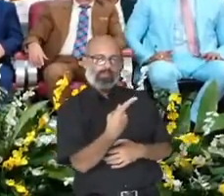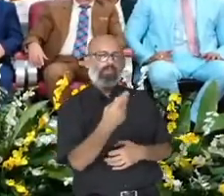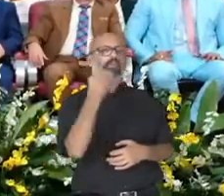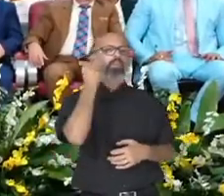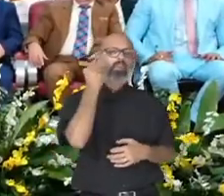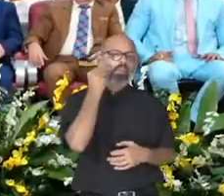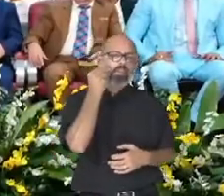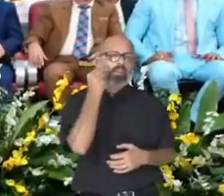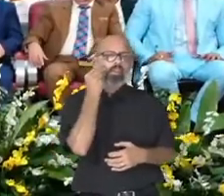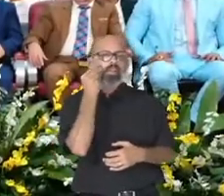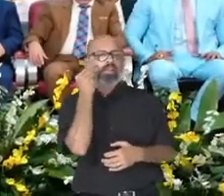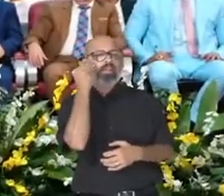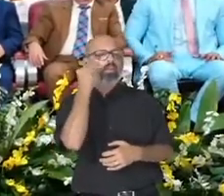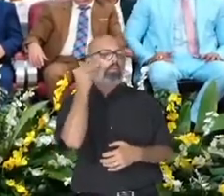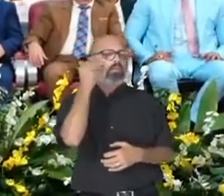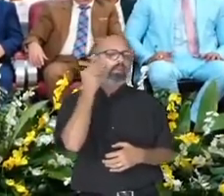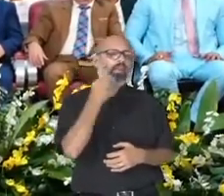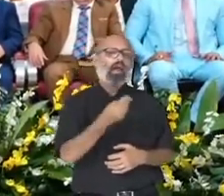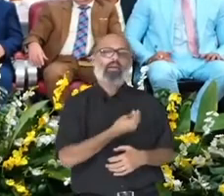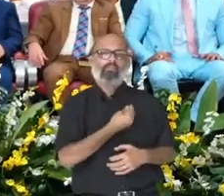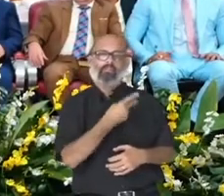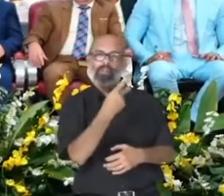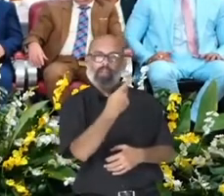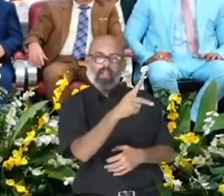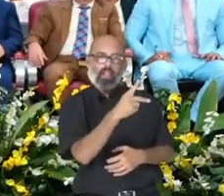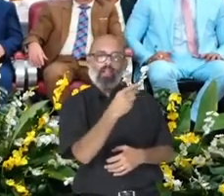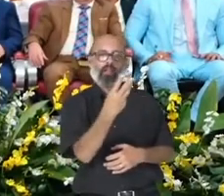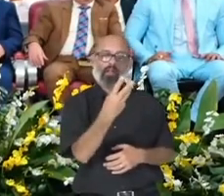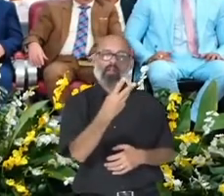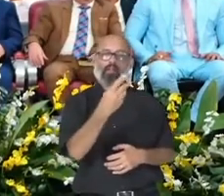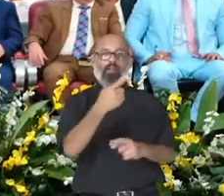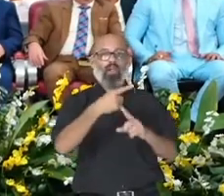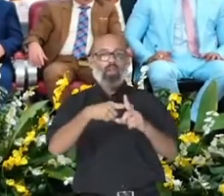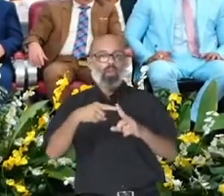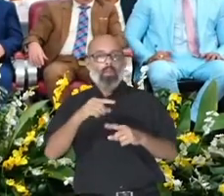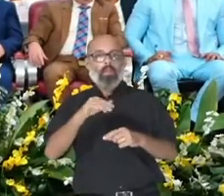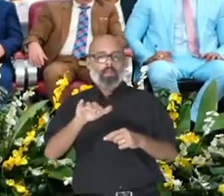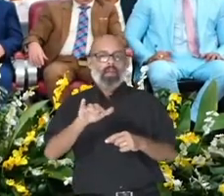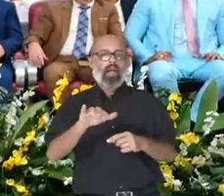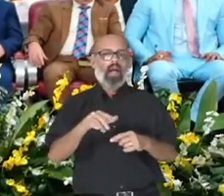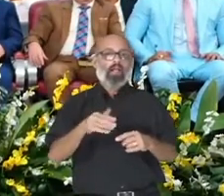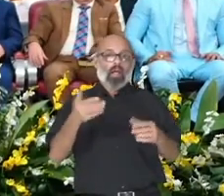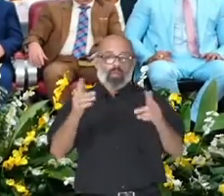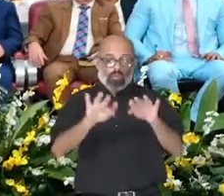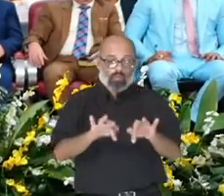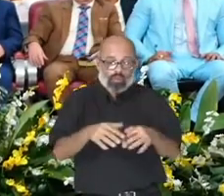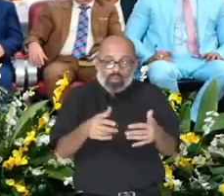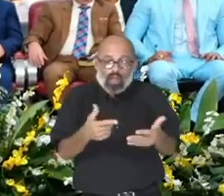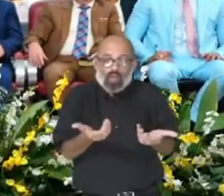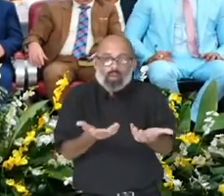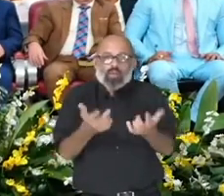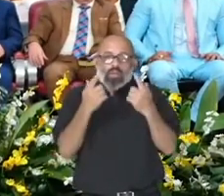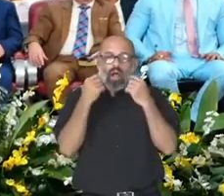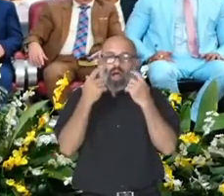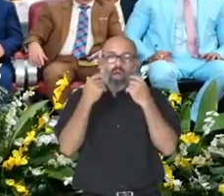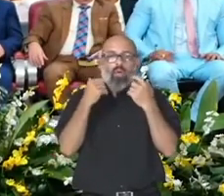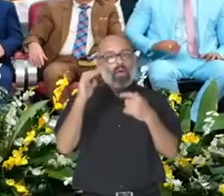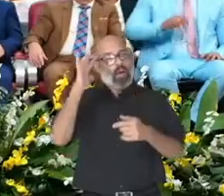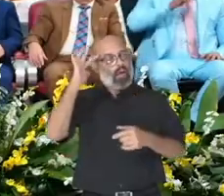vida deles por 3 anos e meio. No final, pastor Nilton, até eu estava chorando. Imagine